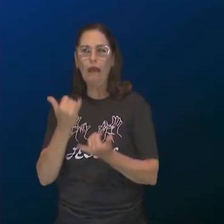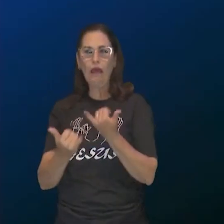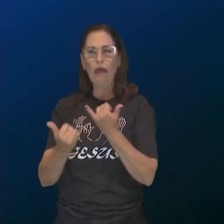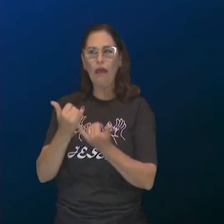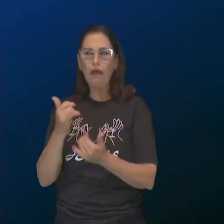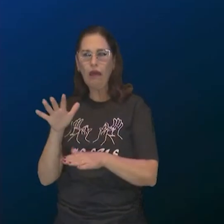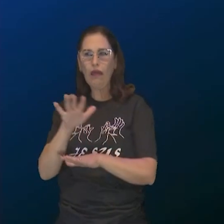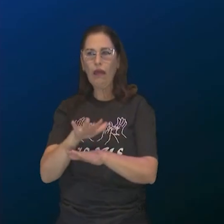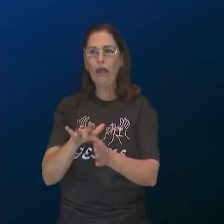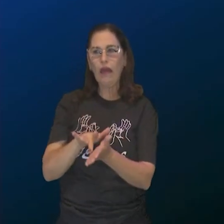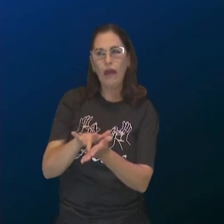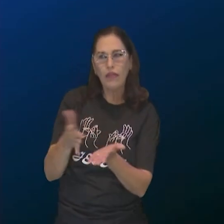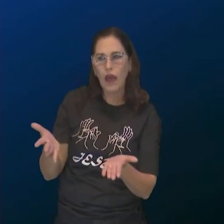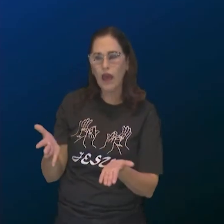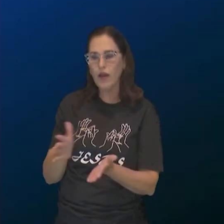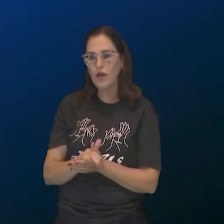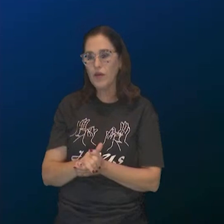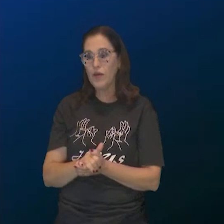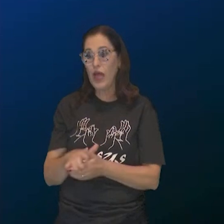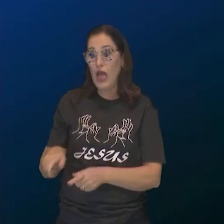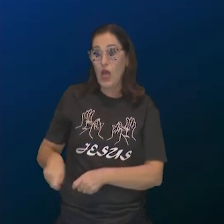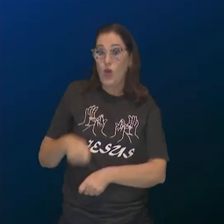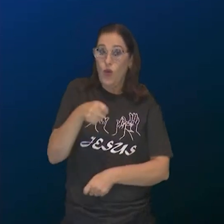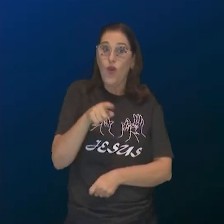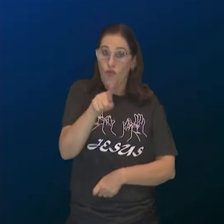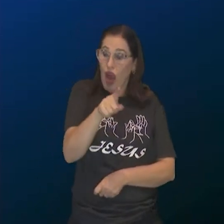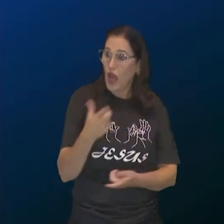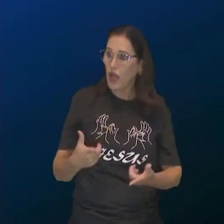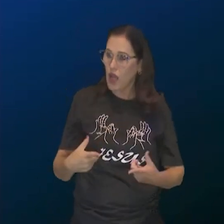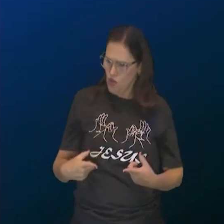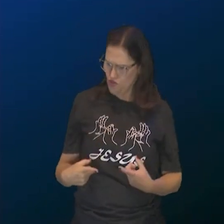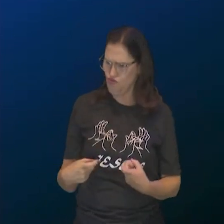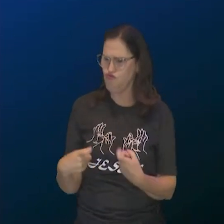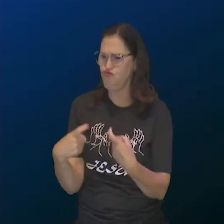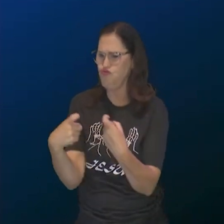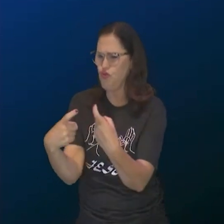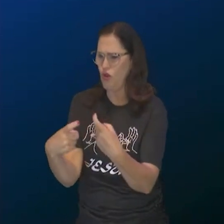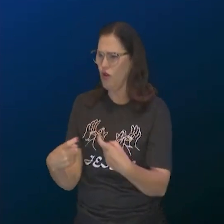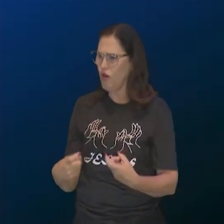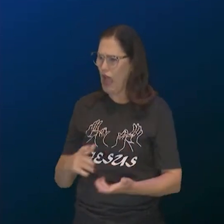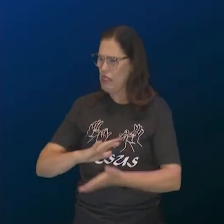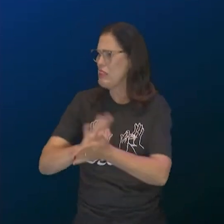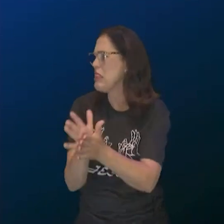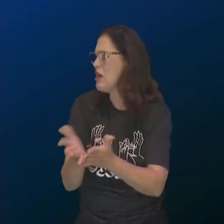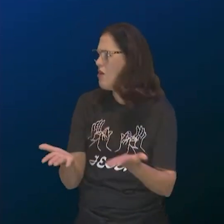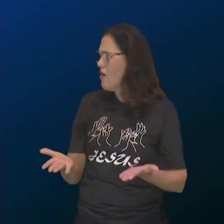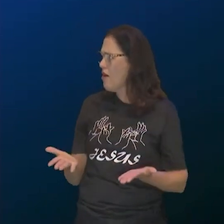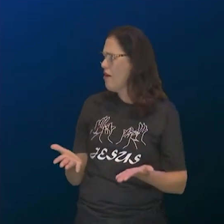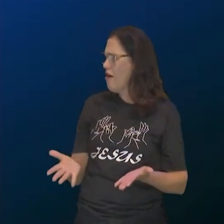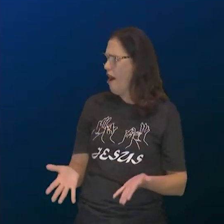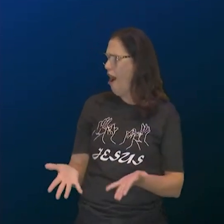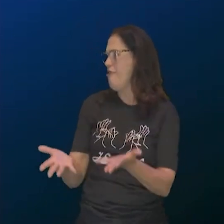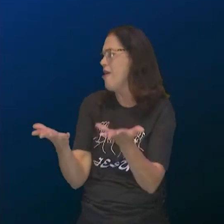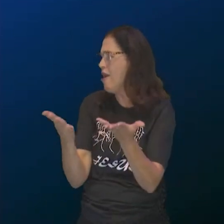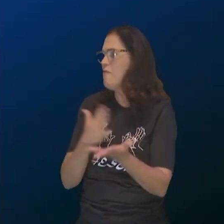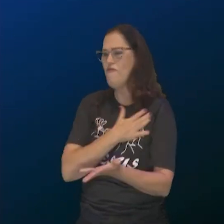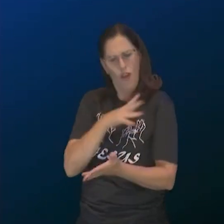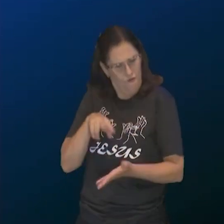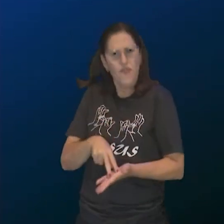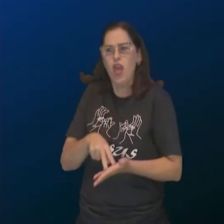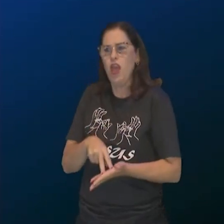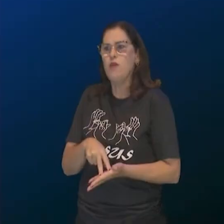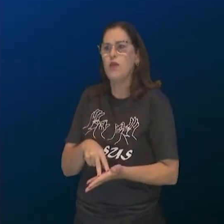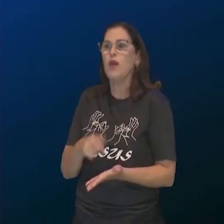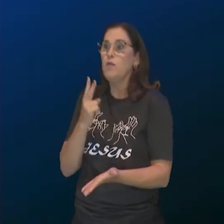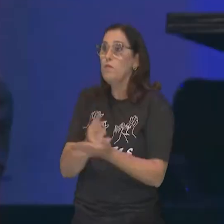espada devora tanto este como aquele. Intensifica a tua peleja contra a cidade e derrota, e tu anima Joabe. Diz Joabe, fique firme